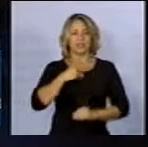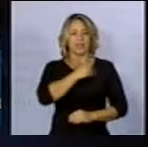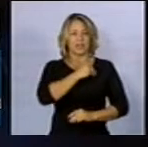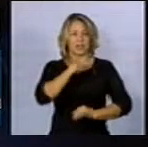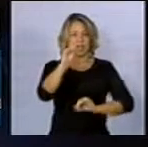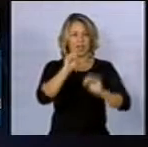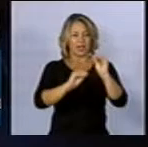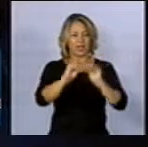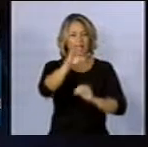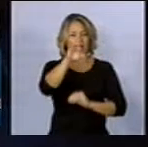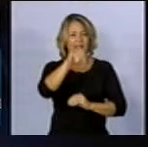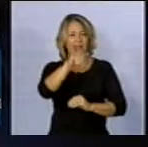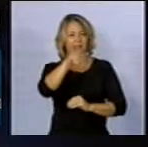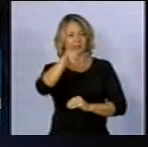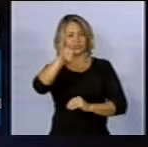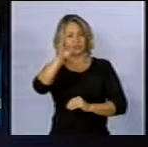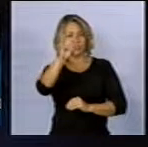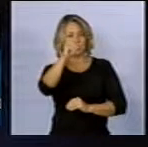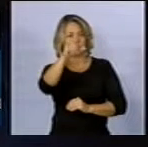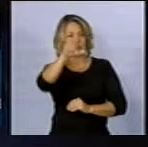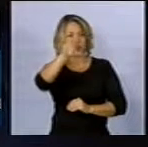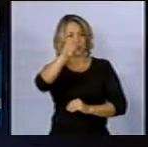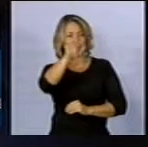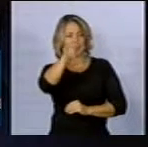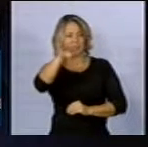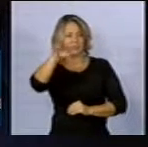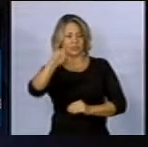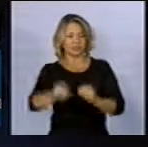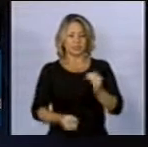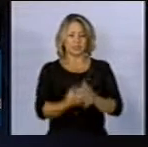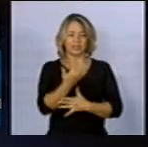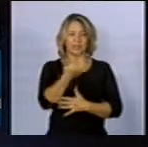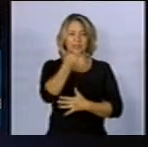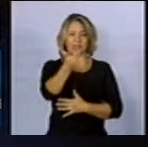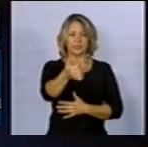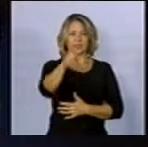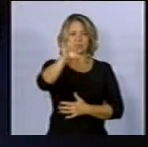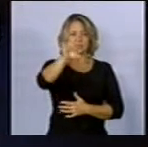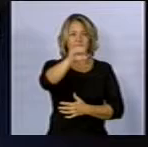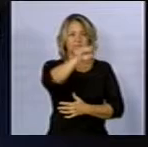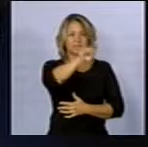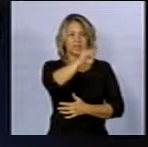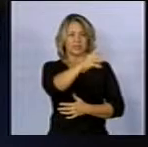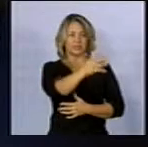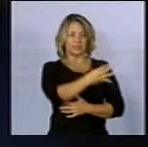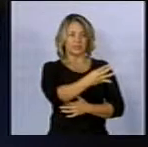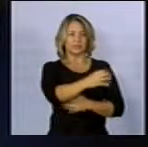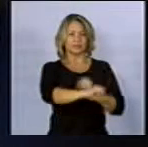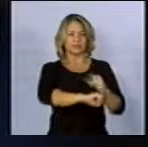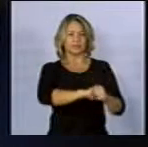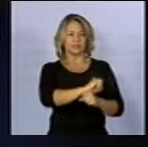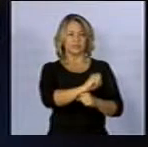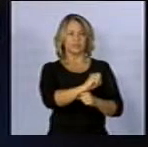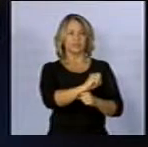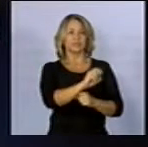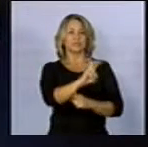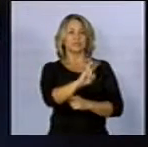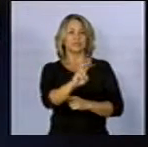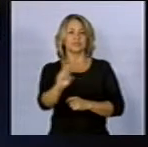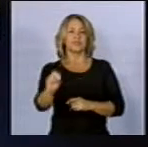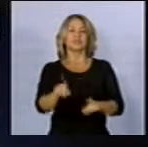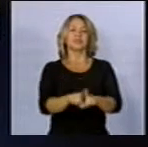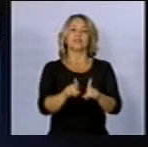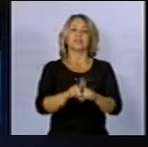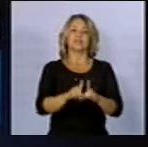Federal criada pela lei 7394 de 85 regulada pelo decreto